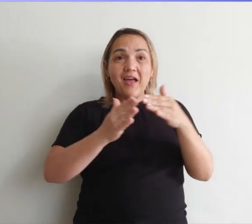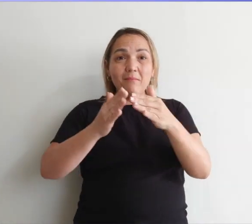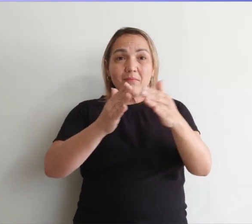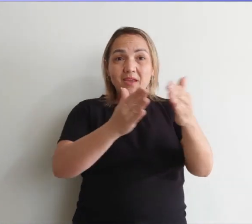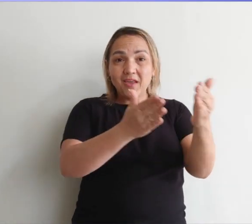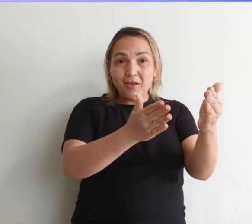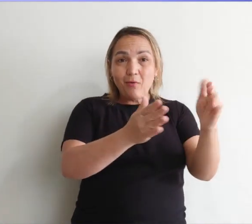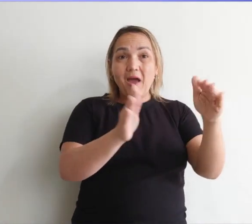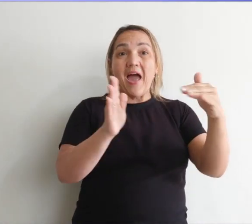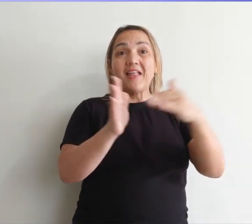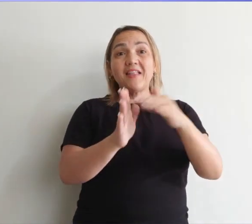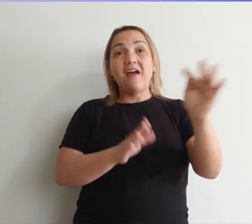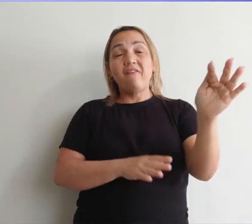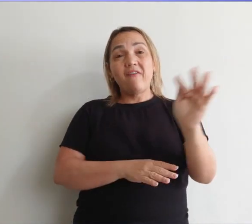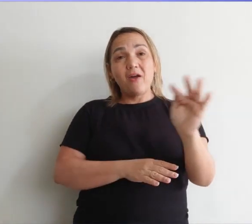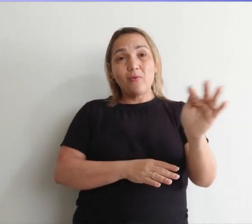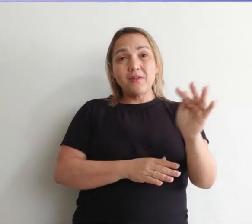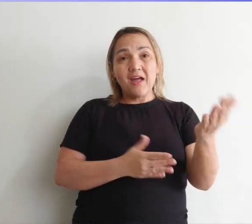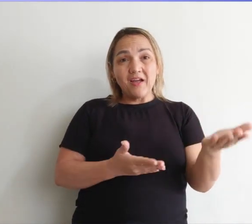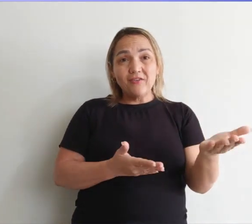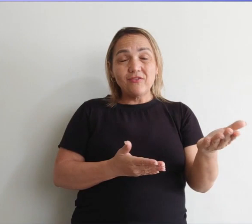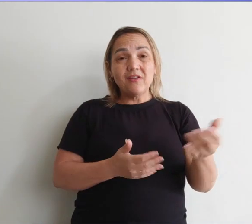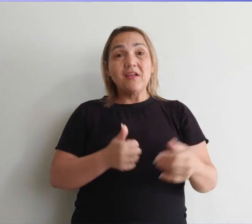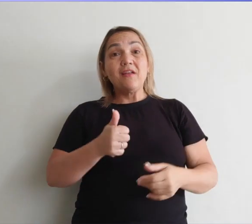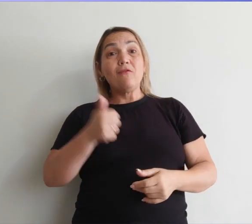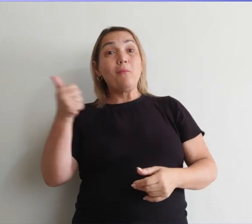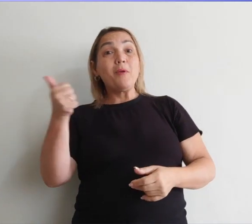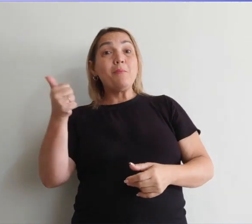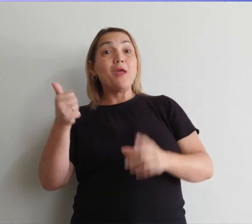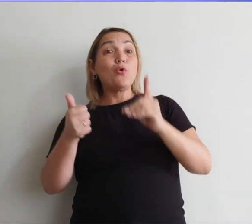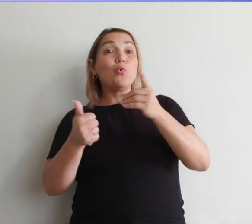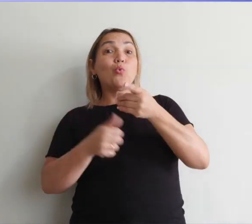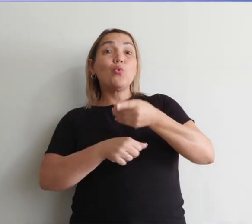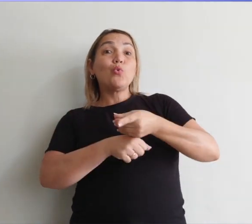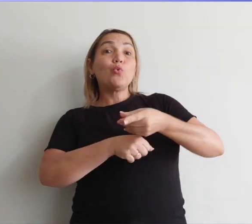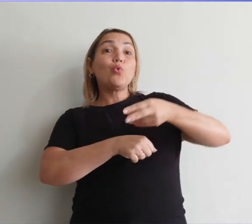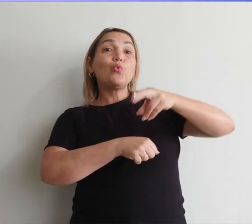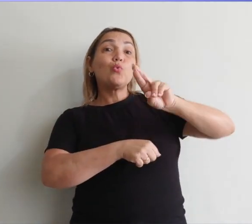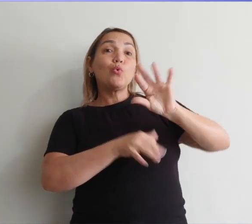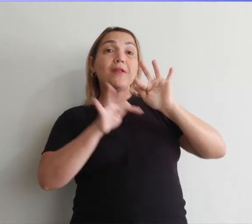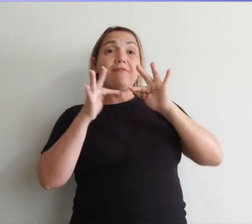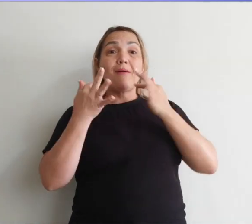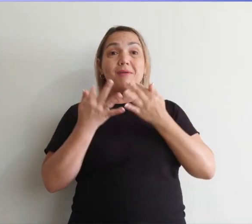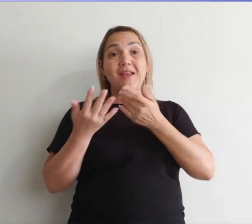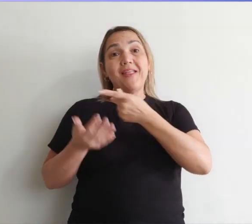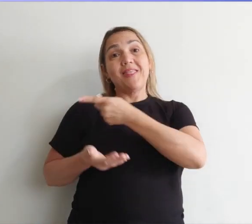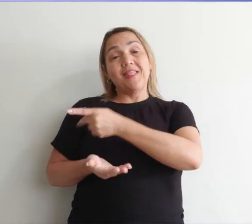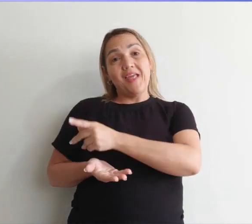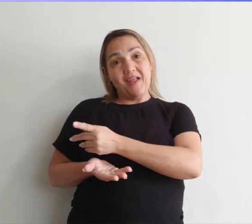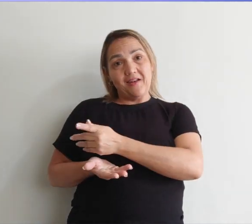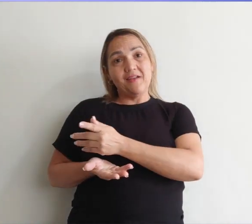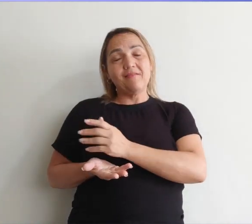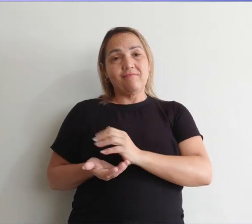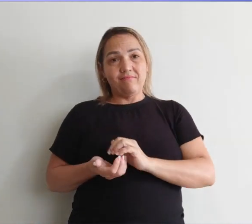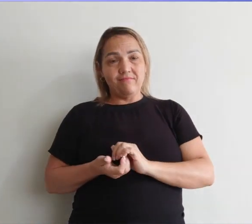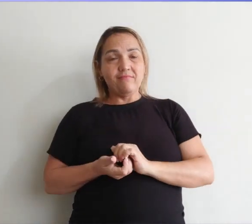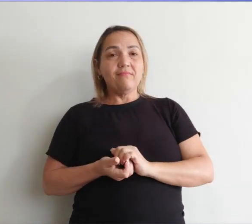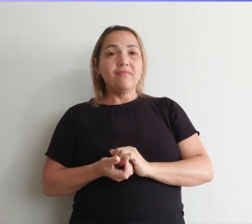Até familiares, né? Familiar, eu acho que eu fui o primeiro doutor da minha família. Doutorado, né? Sim. Não um